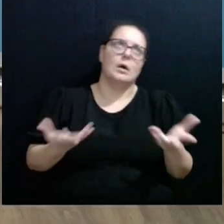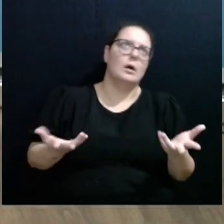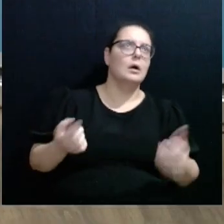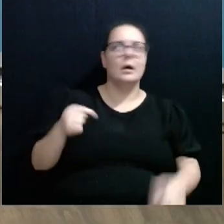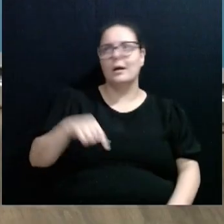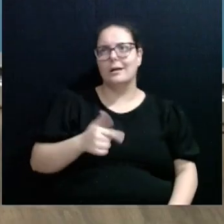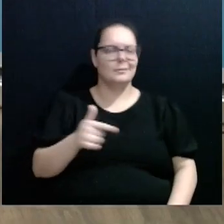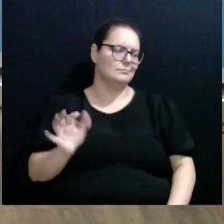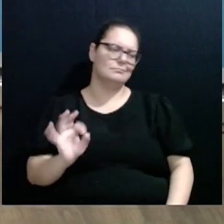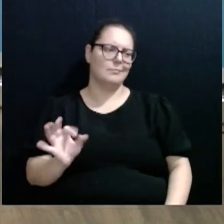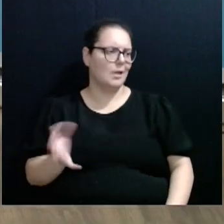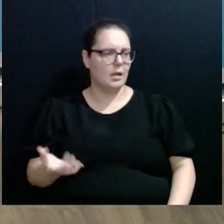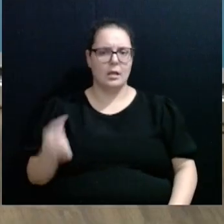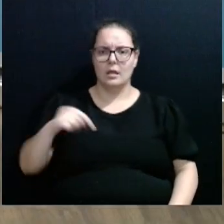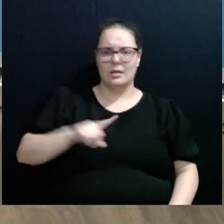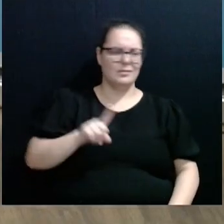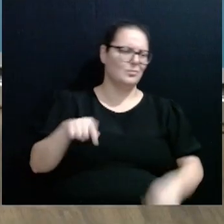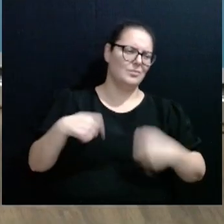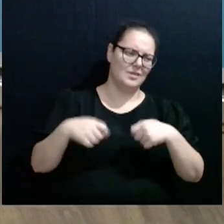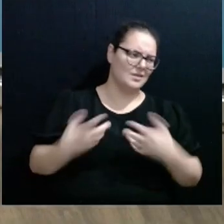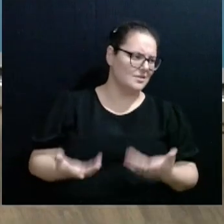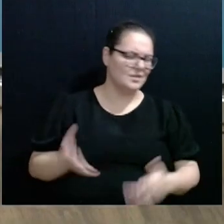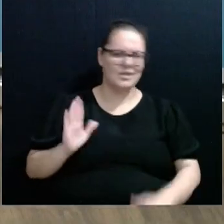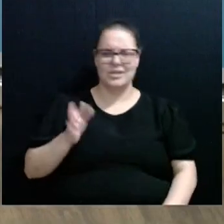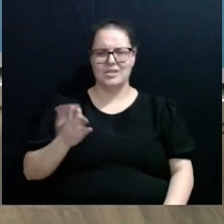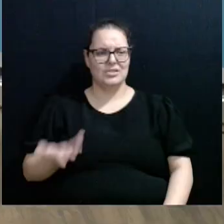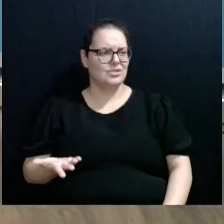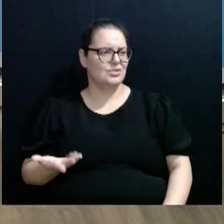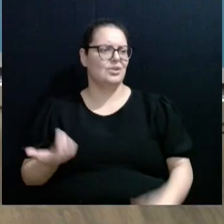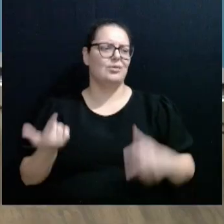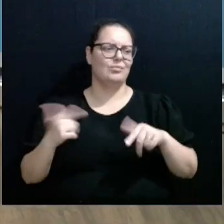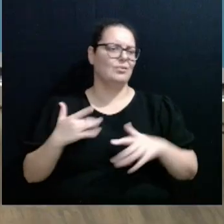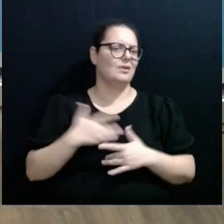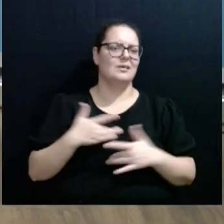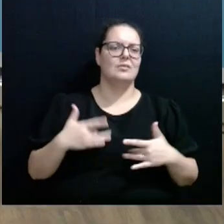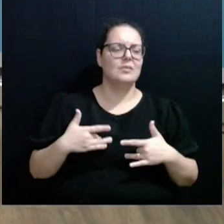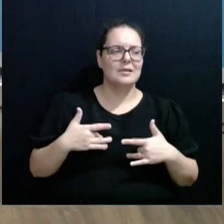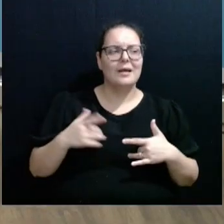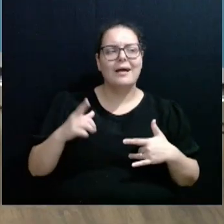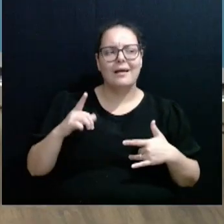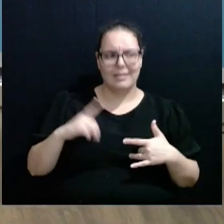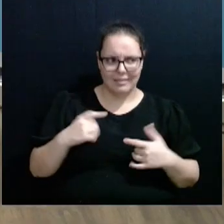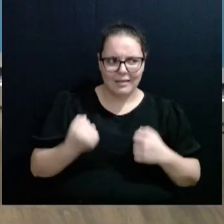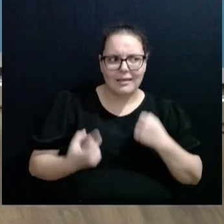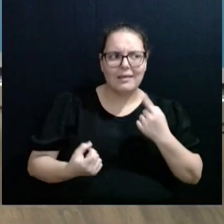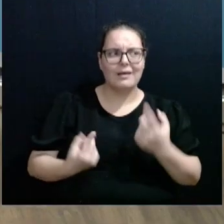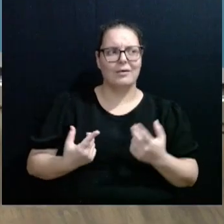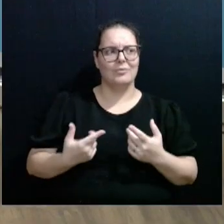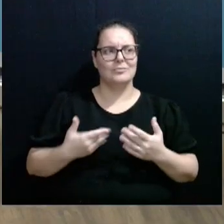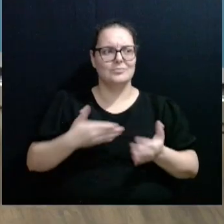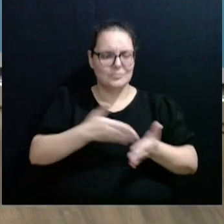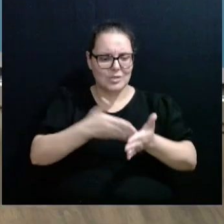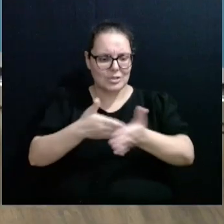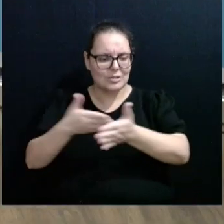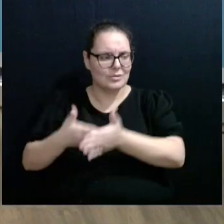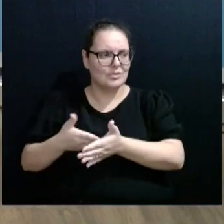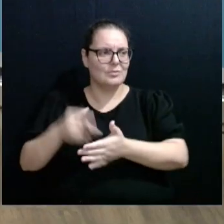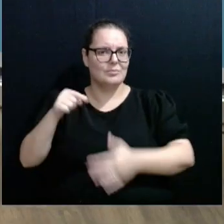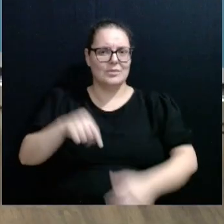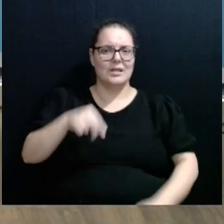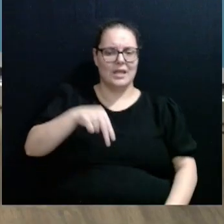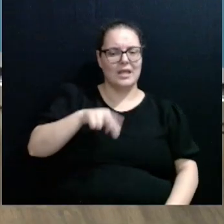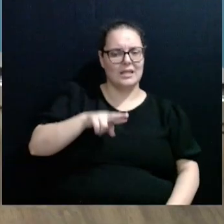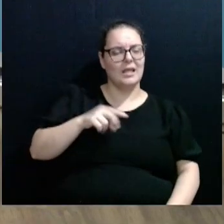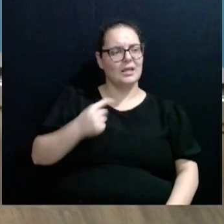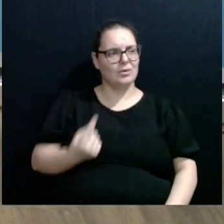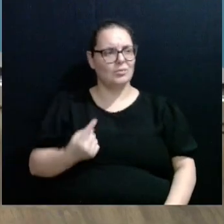aqui não precisa, aqui já é um ambiente saudável. Existe alguns obstáculos para que essa NR1 não esteja de